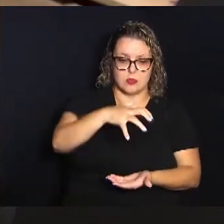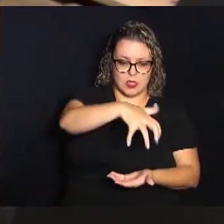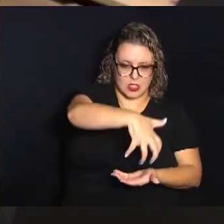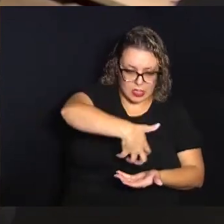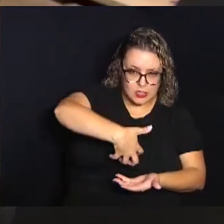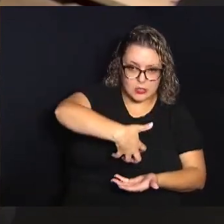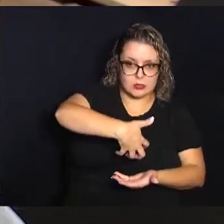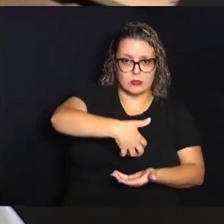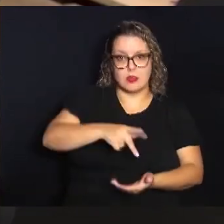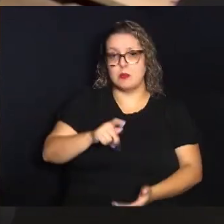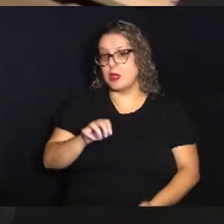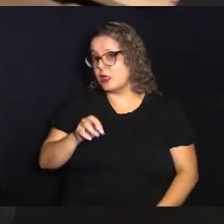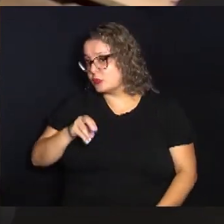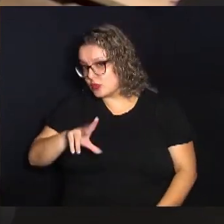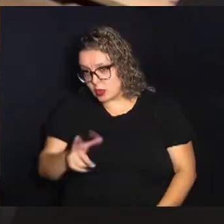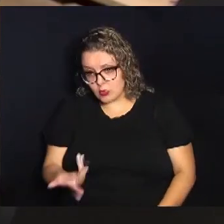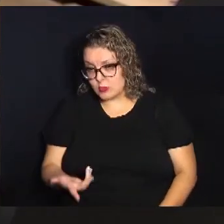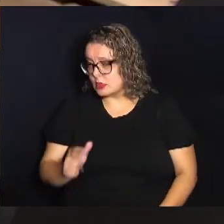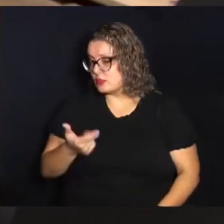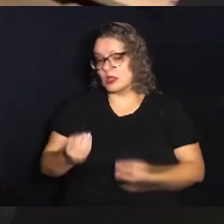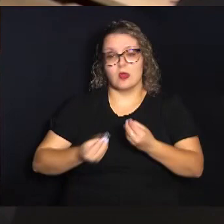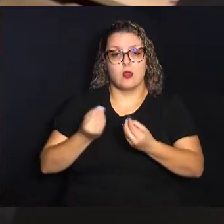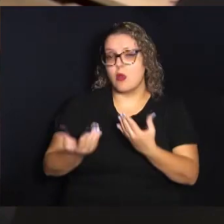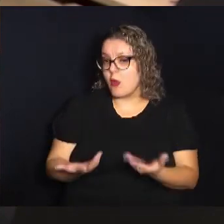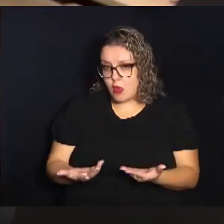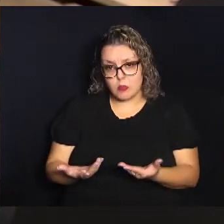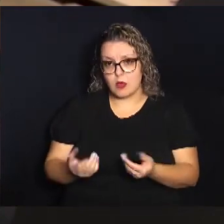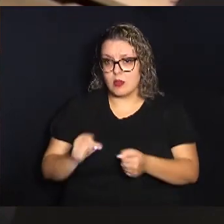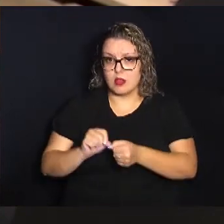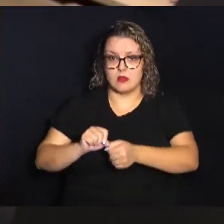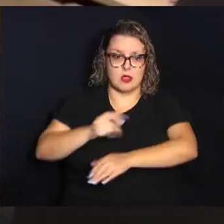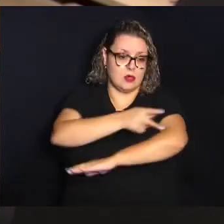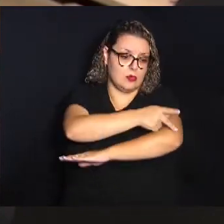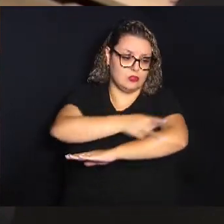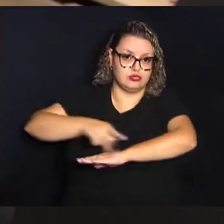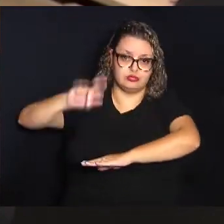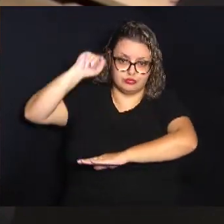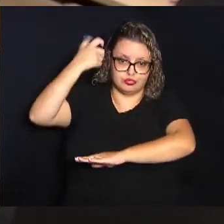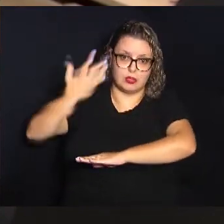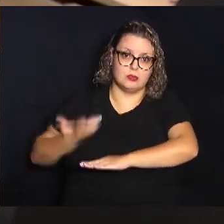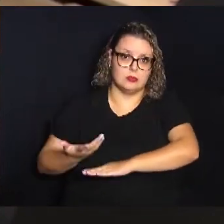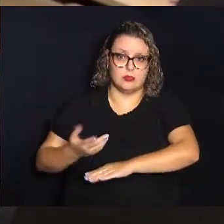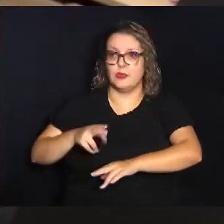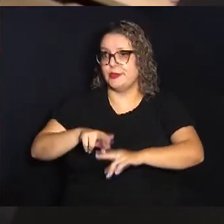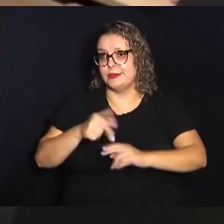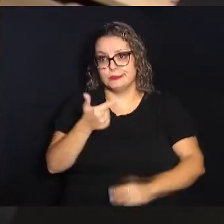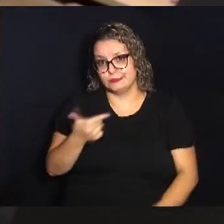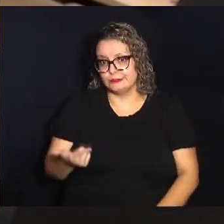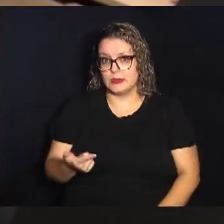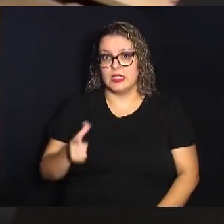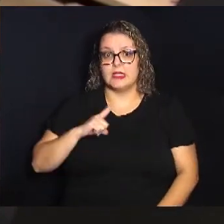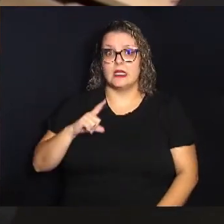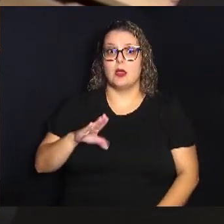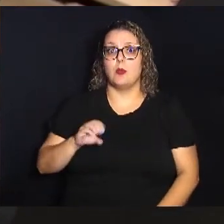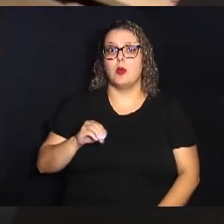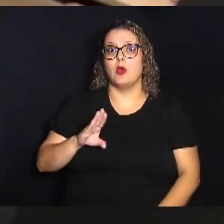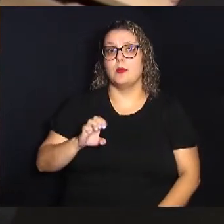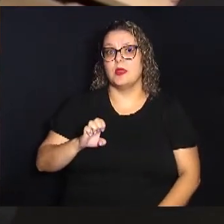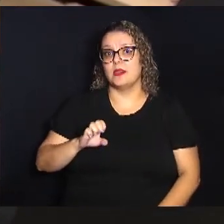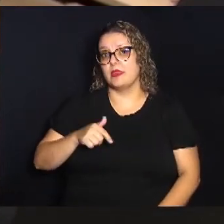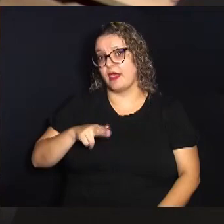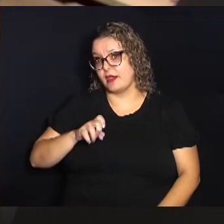uma Red escavadeira uma Patrol então não tem como fazer um falta daquela maneira é por isso que não sai tem até bobiquete